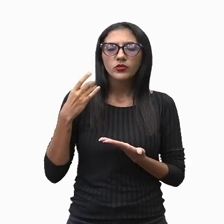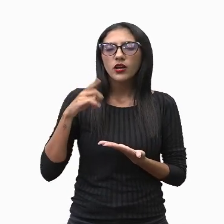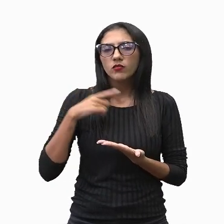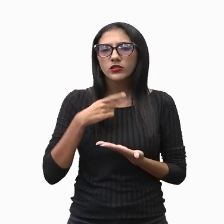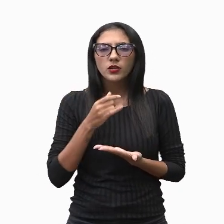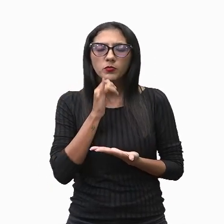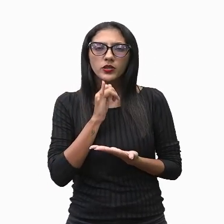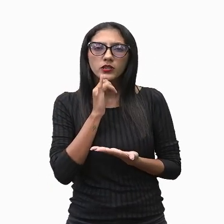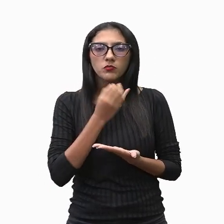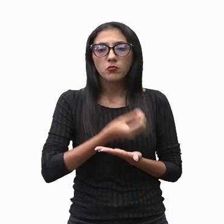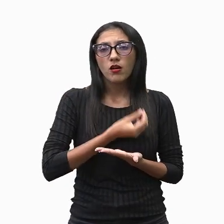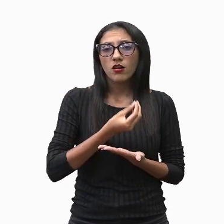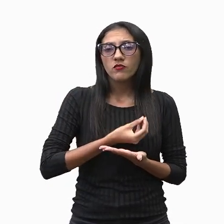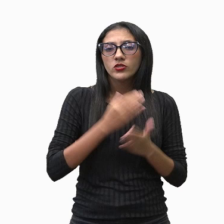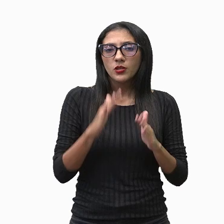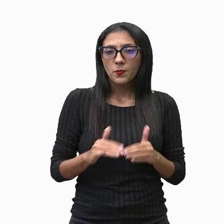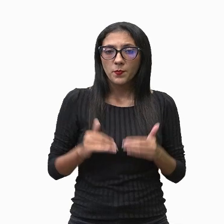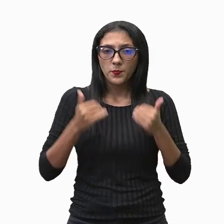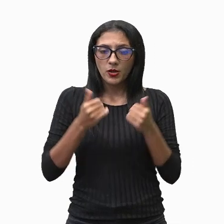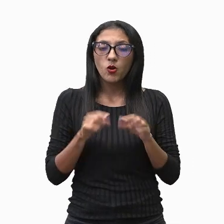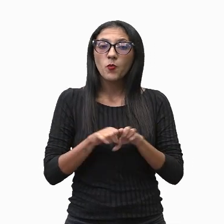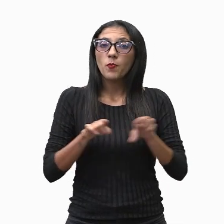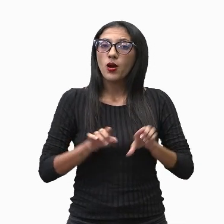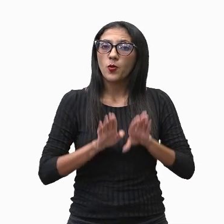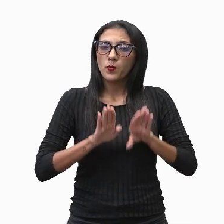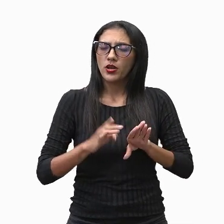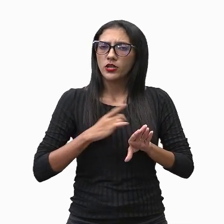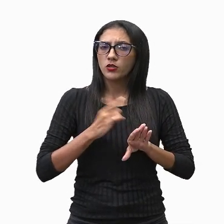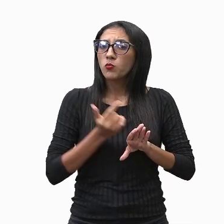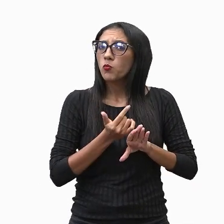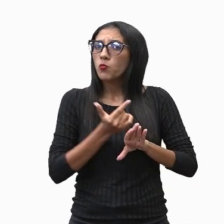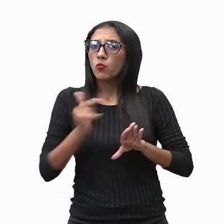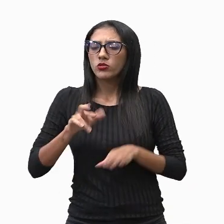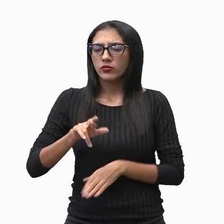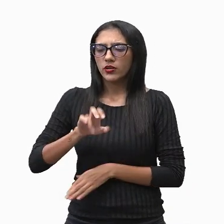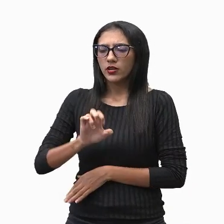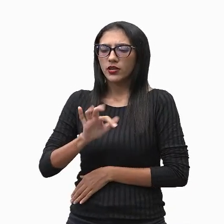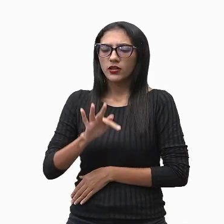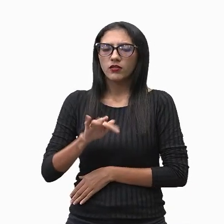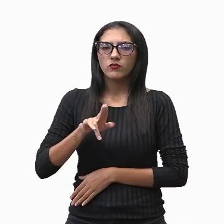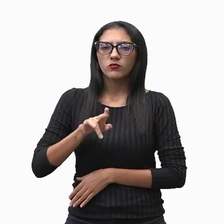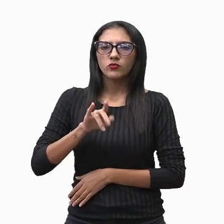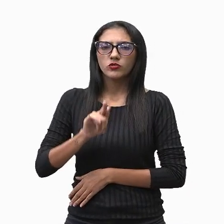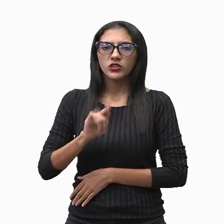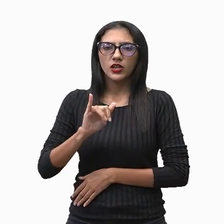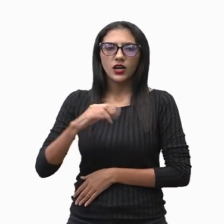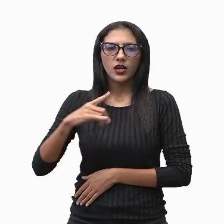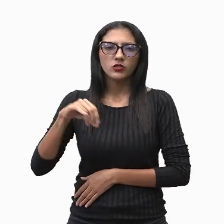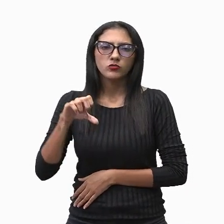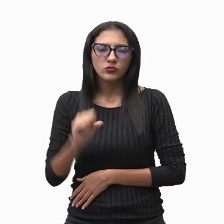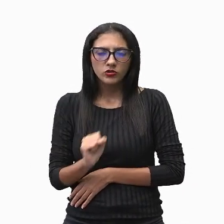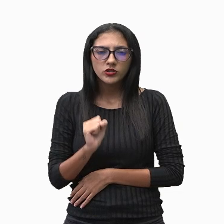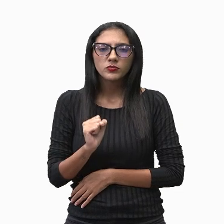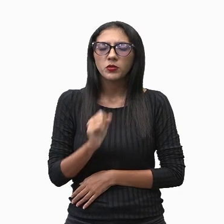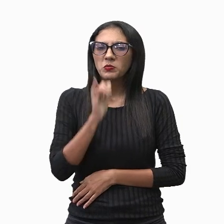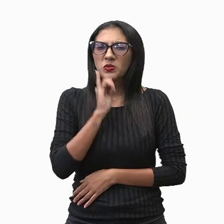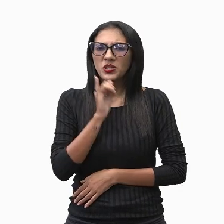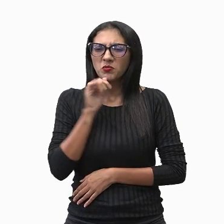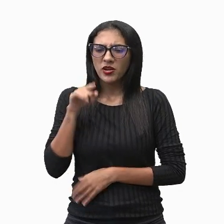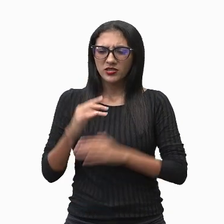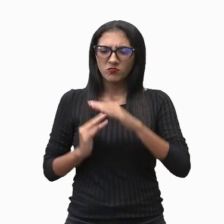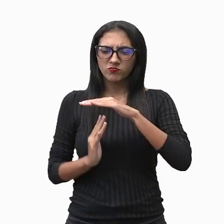mas existem também os refugiados. E os refugiados e aqueles outros que são deslocados